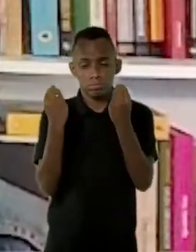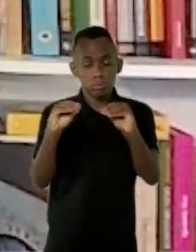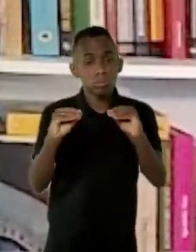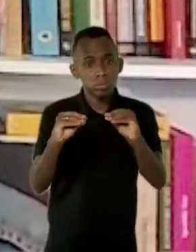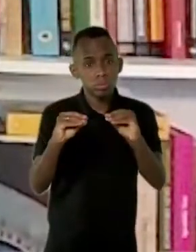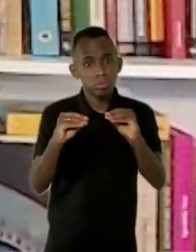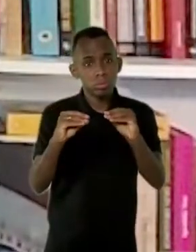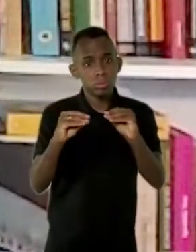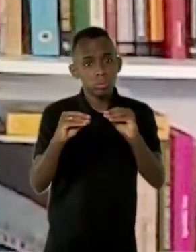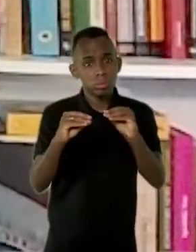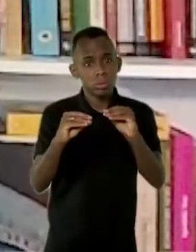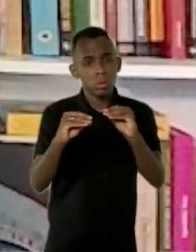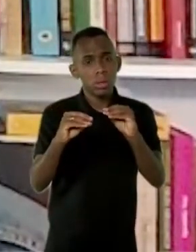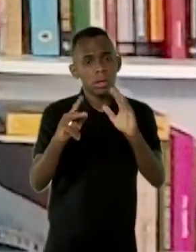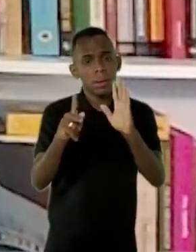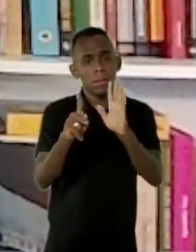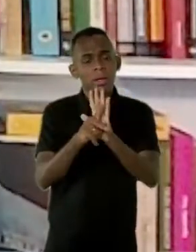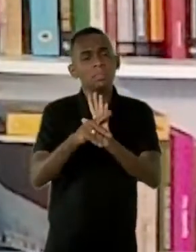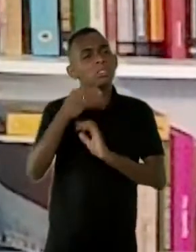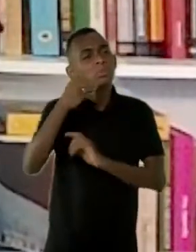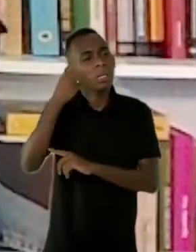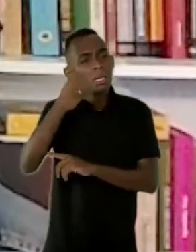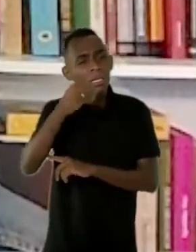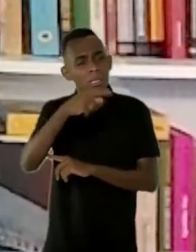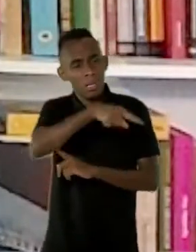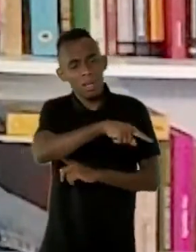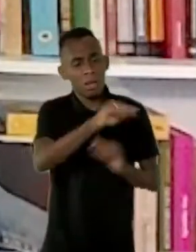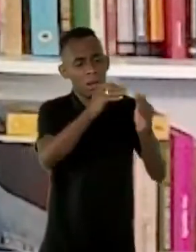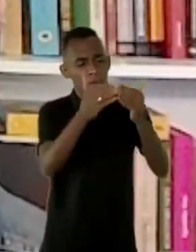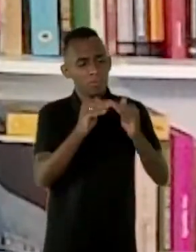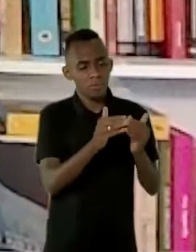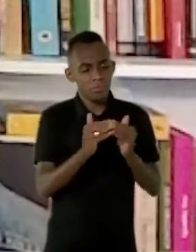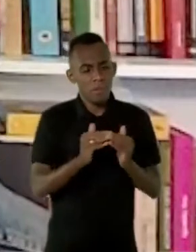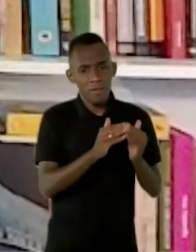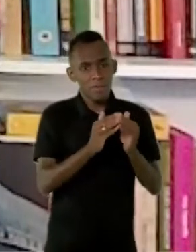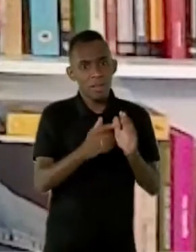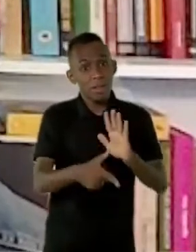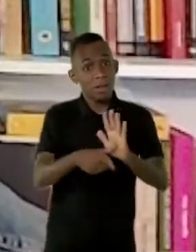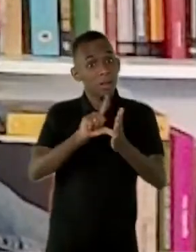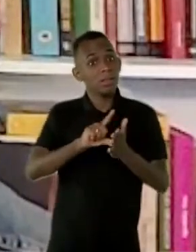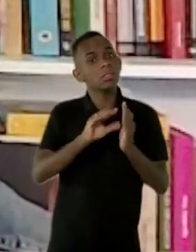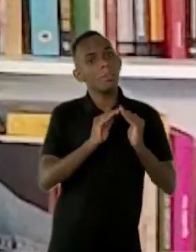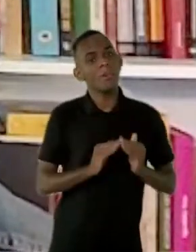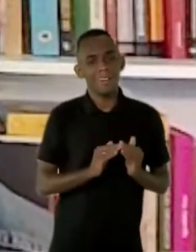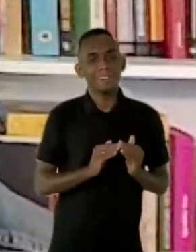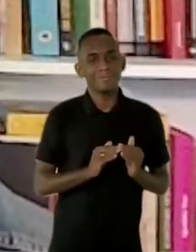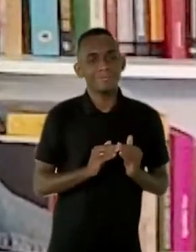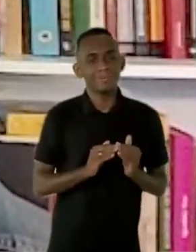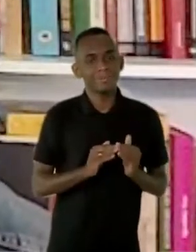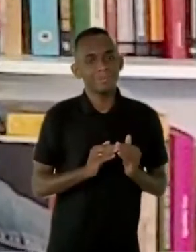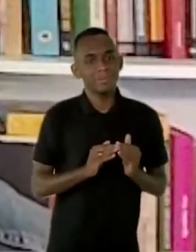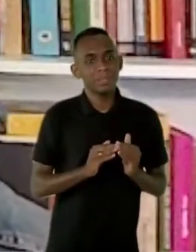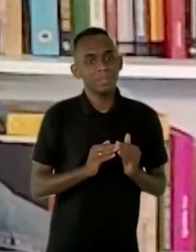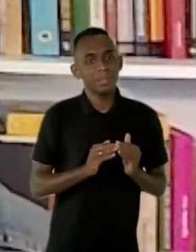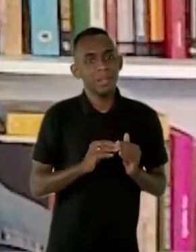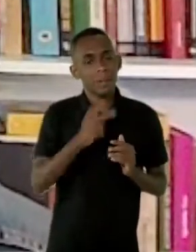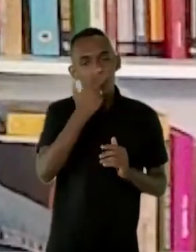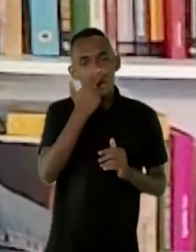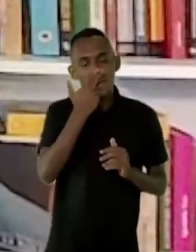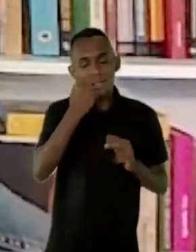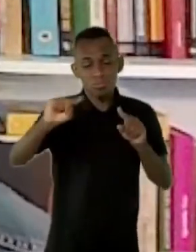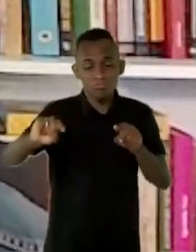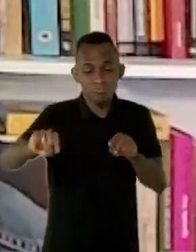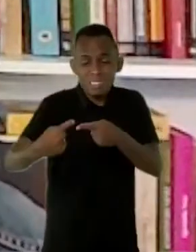diário de uma ex-favelada. Ali, a Carolina entrou em confronto com essa sociedade estabelecida,